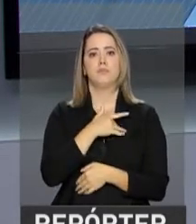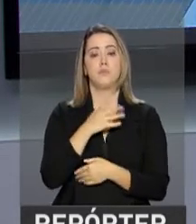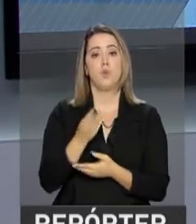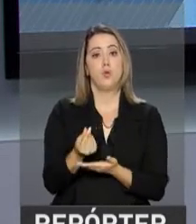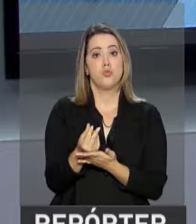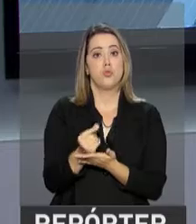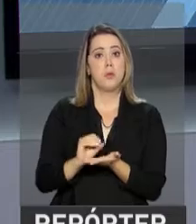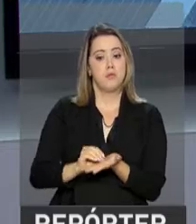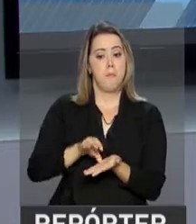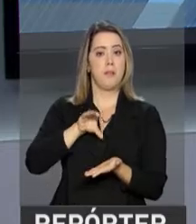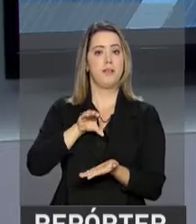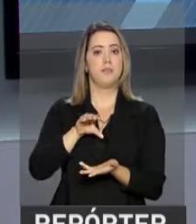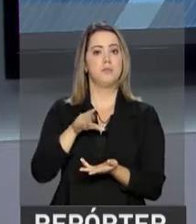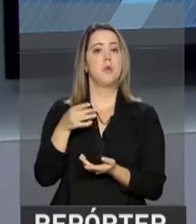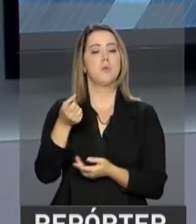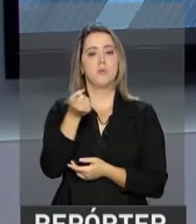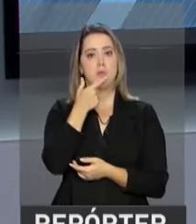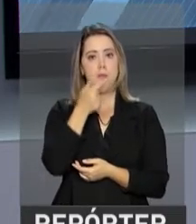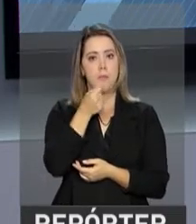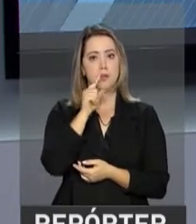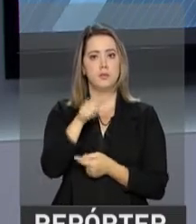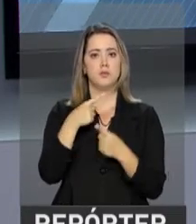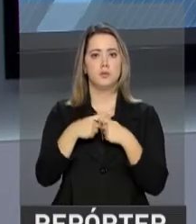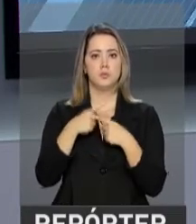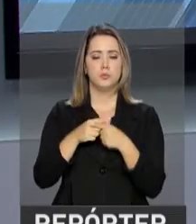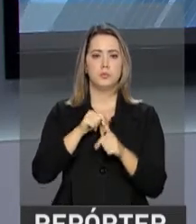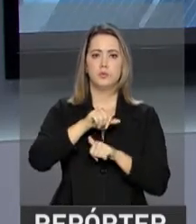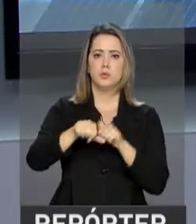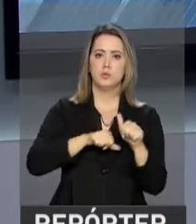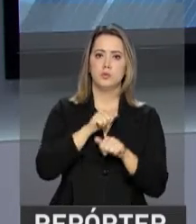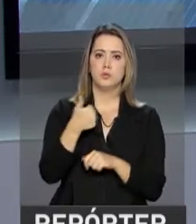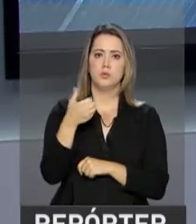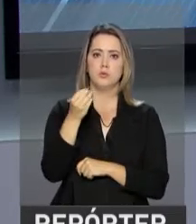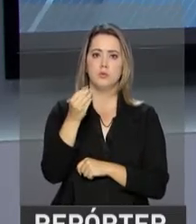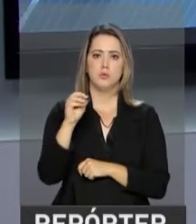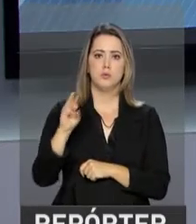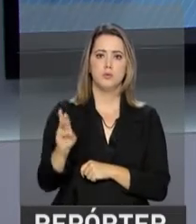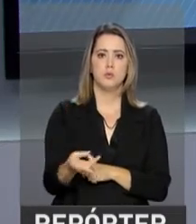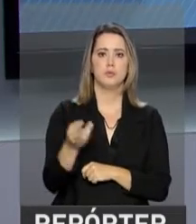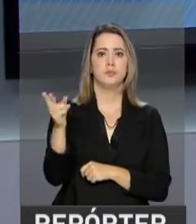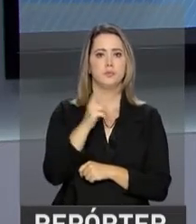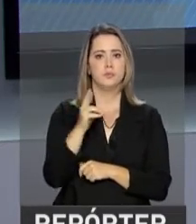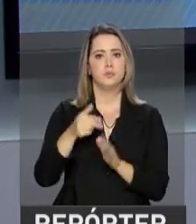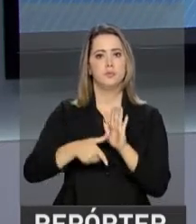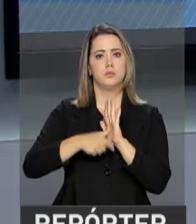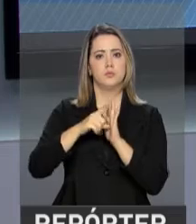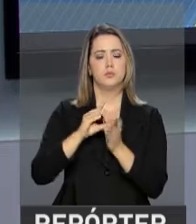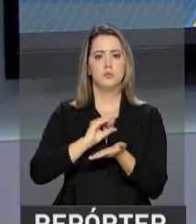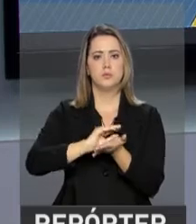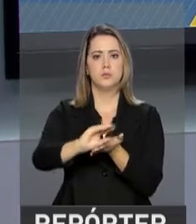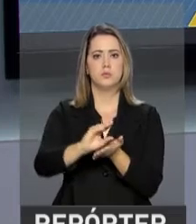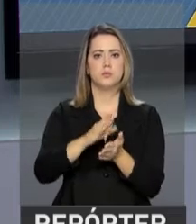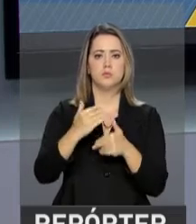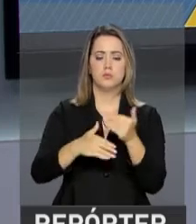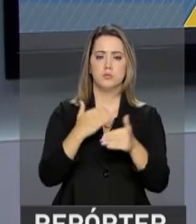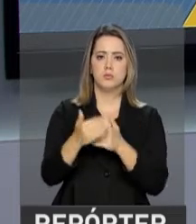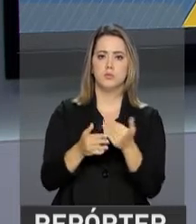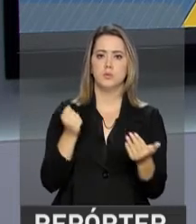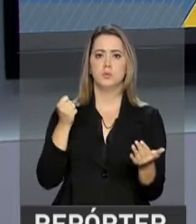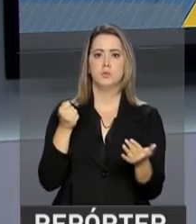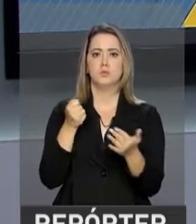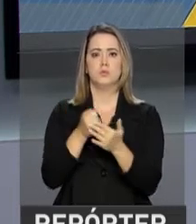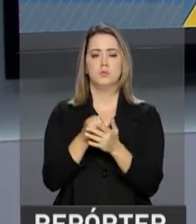medicamentos a medida foi possível após a realocação de 100 milhões de reais que eram destinados à manutenção para